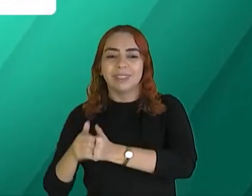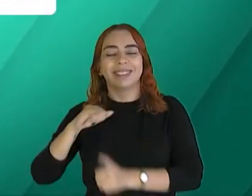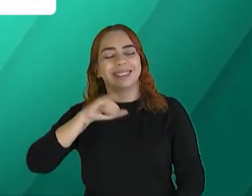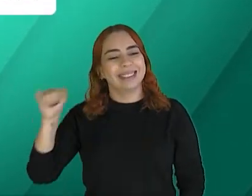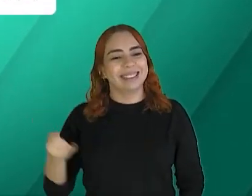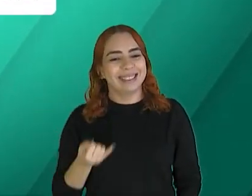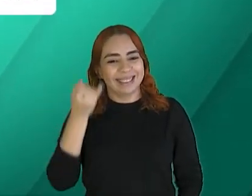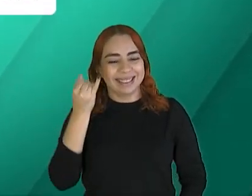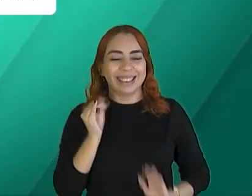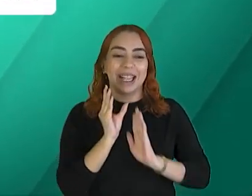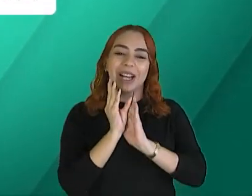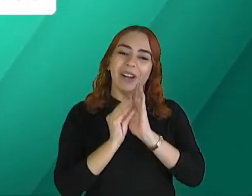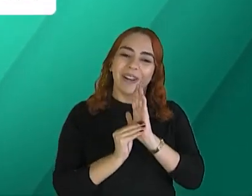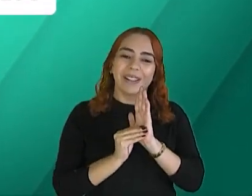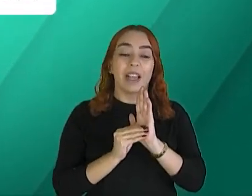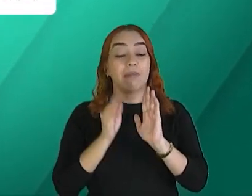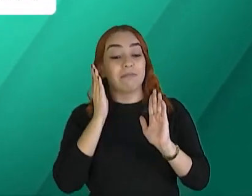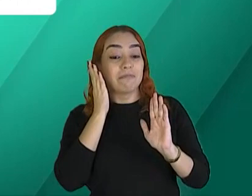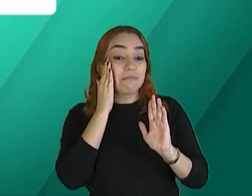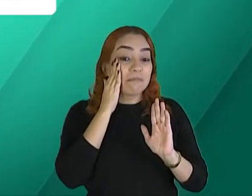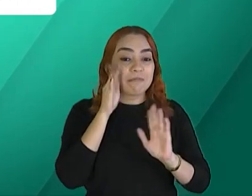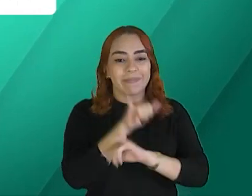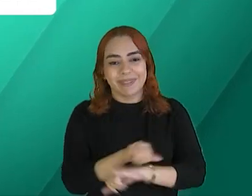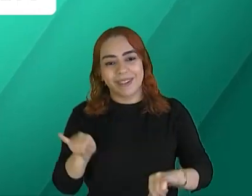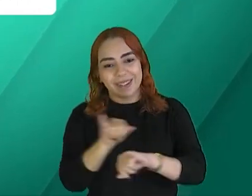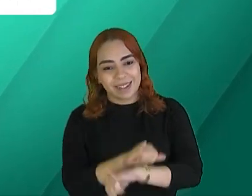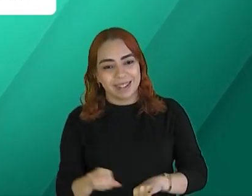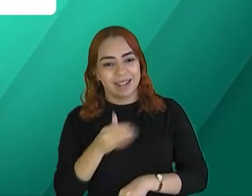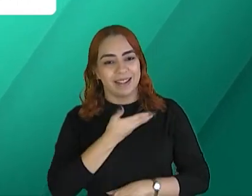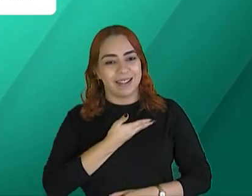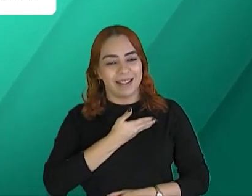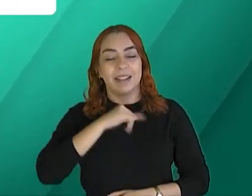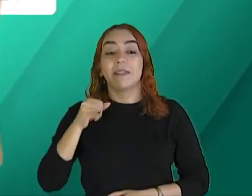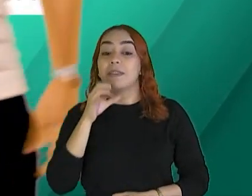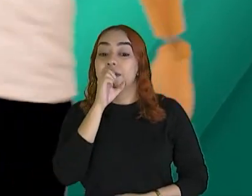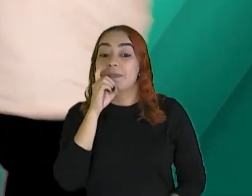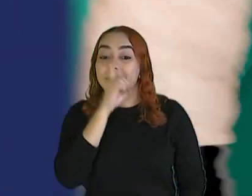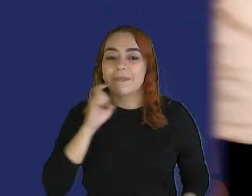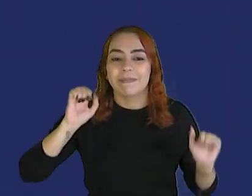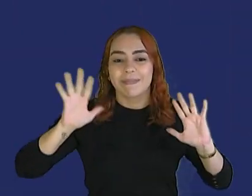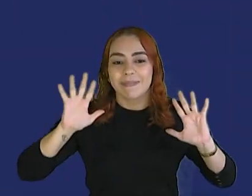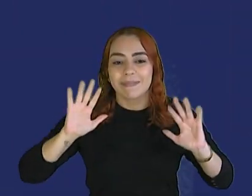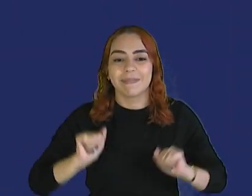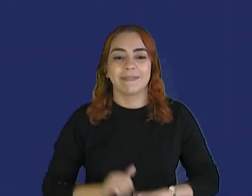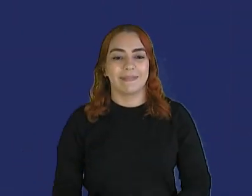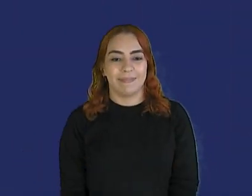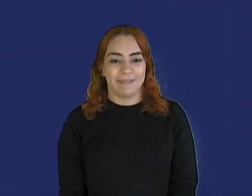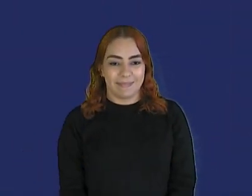conteúdo e compartilhar com outras pessoas. Aproveite seu fim de semana. Valeu!